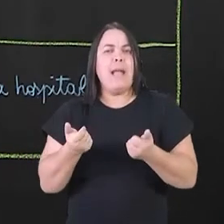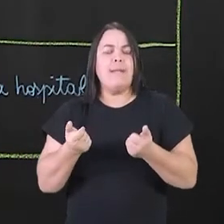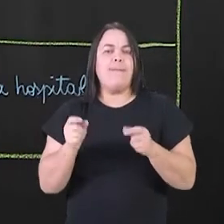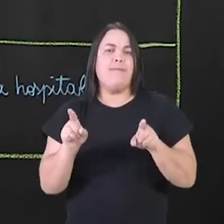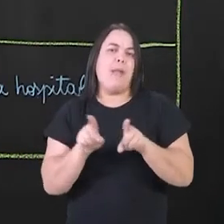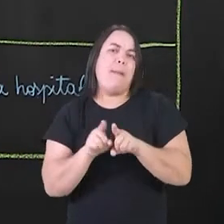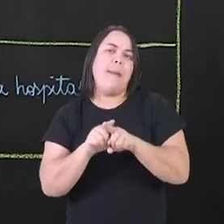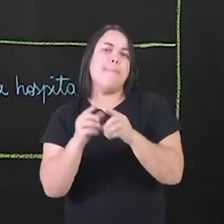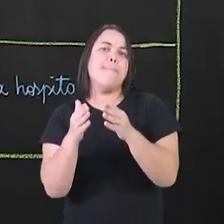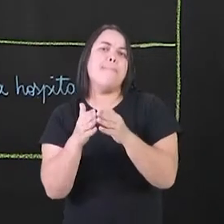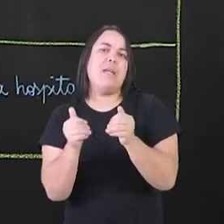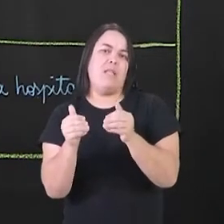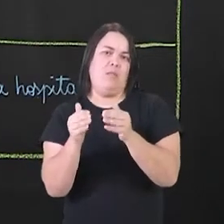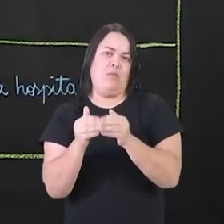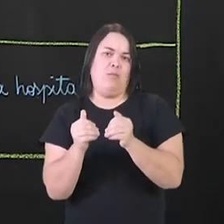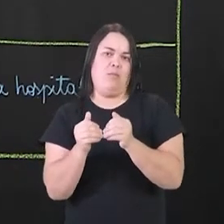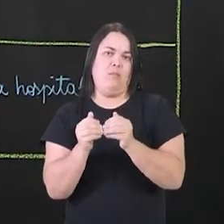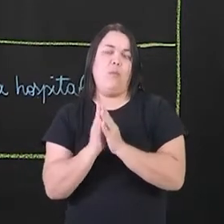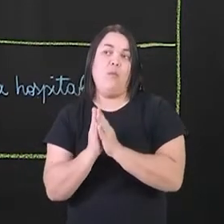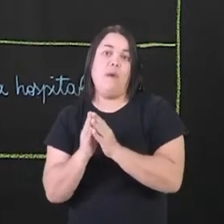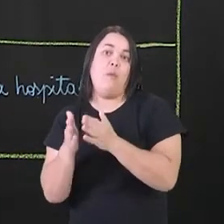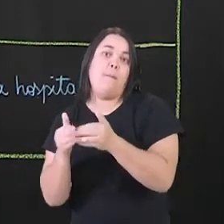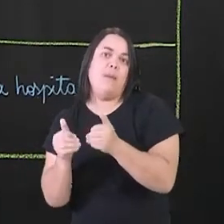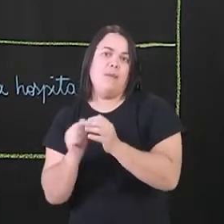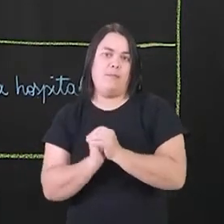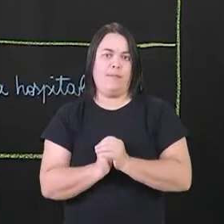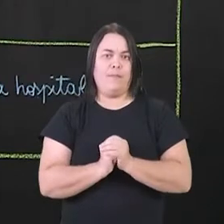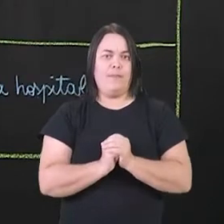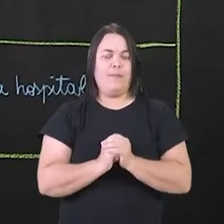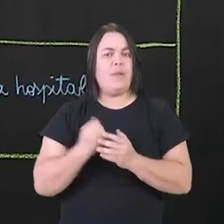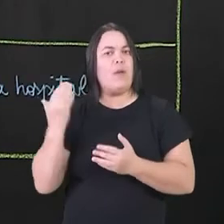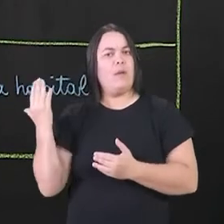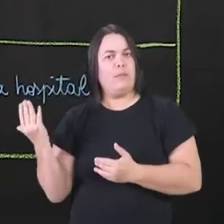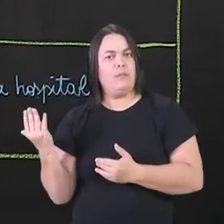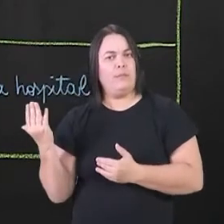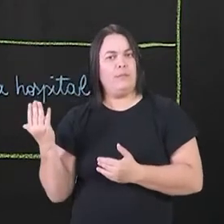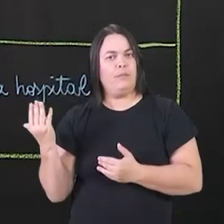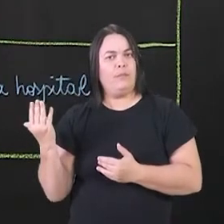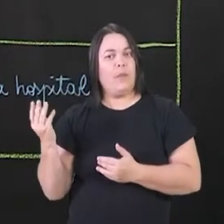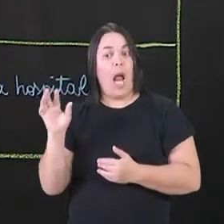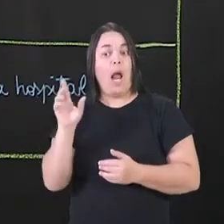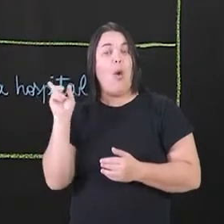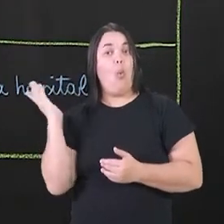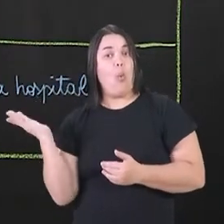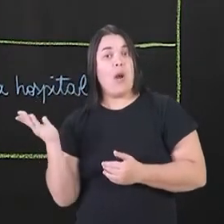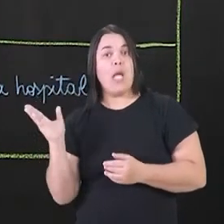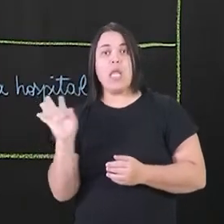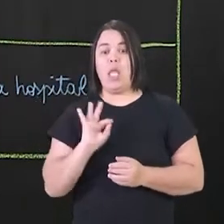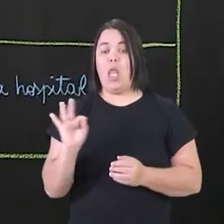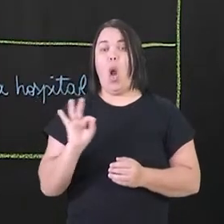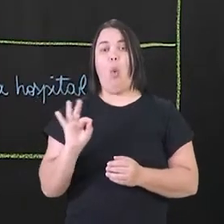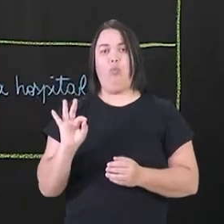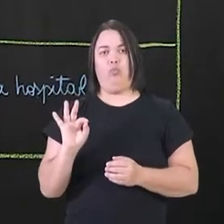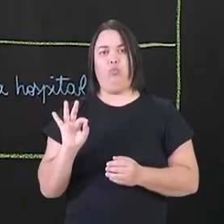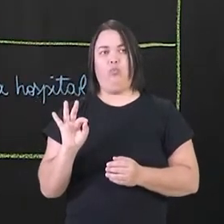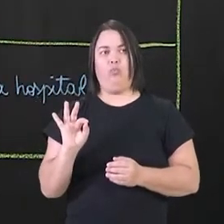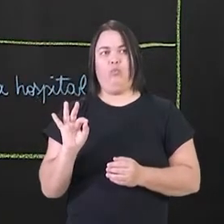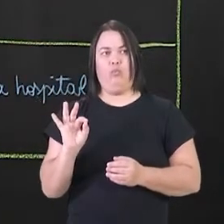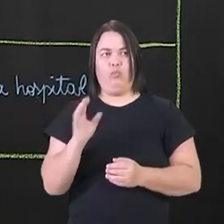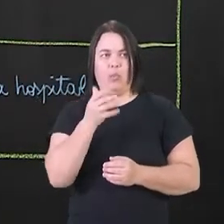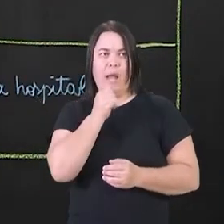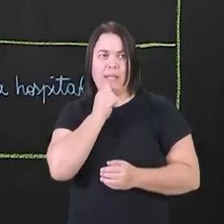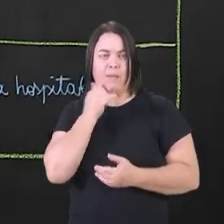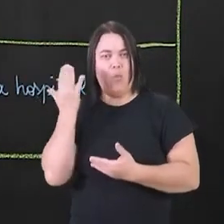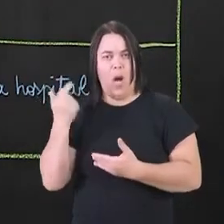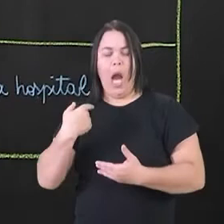pedido, solicitação. A forma negativa do can é o can't. Então você pode dizer, I